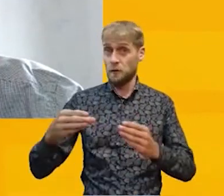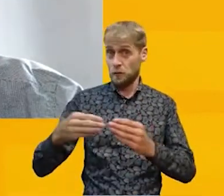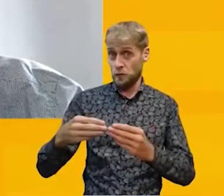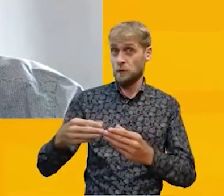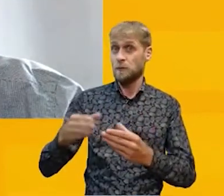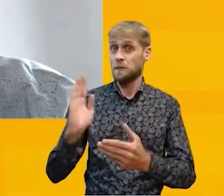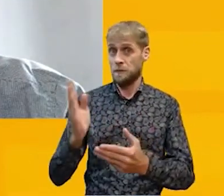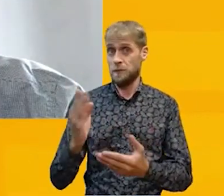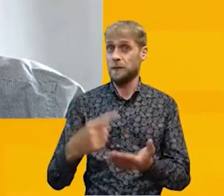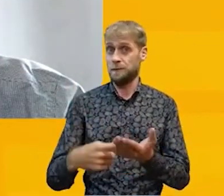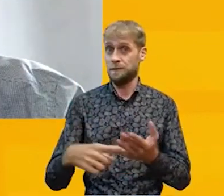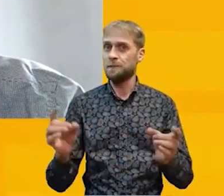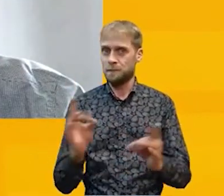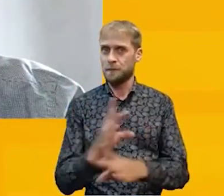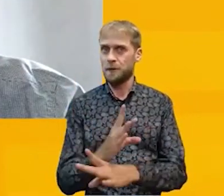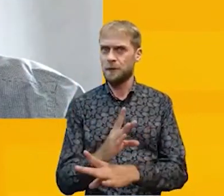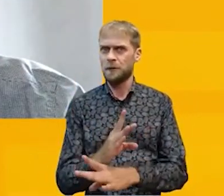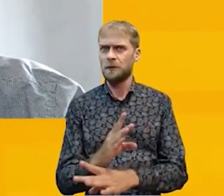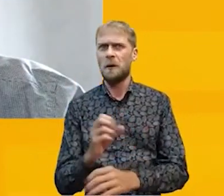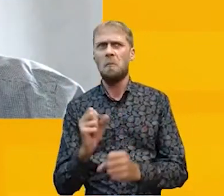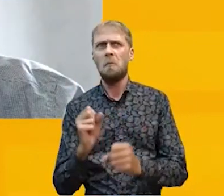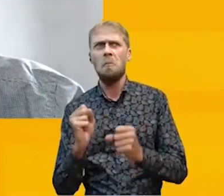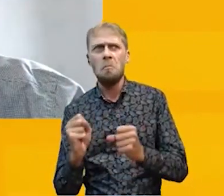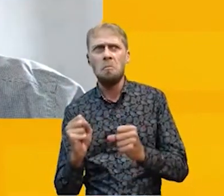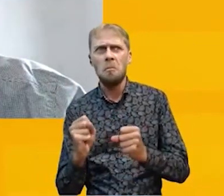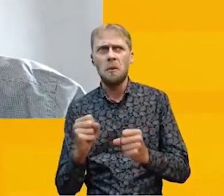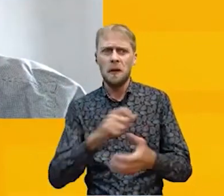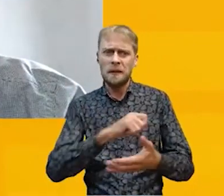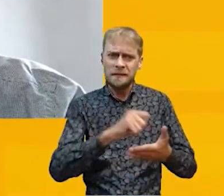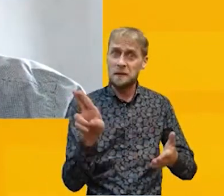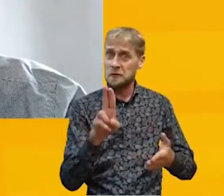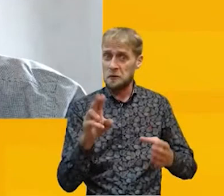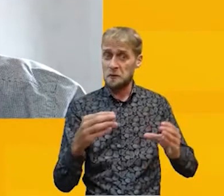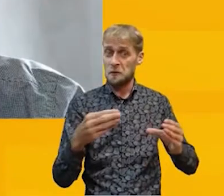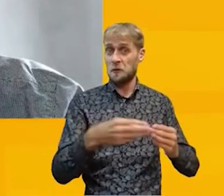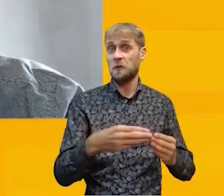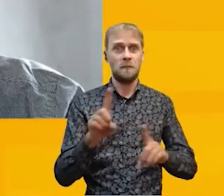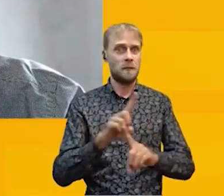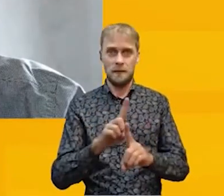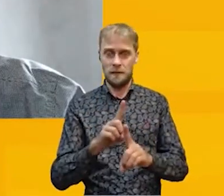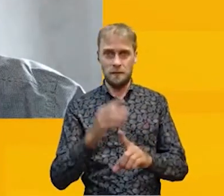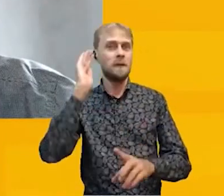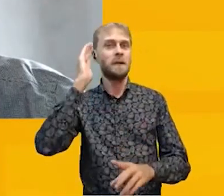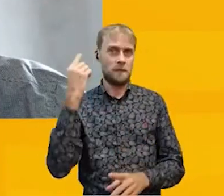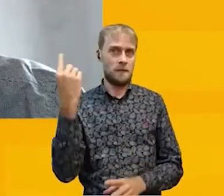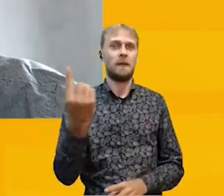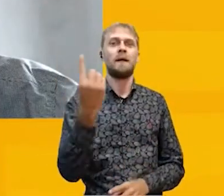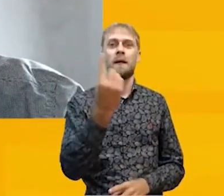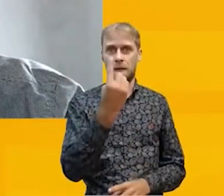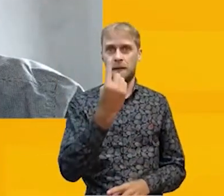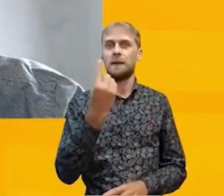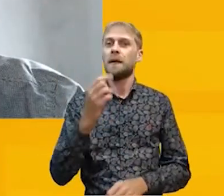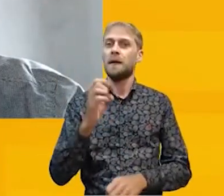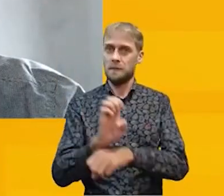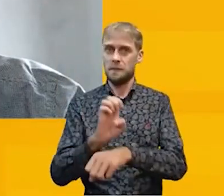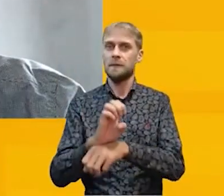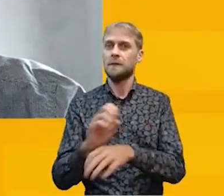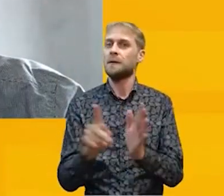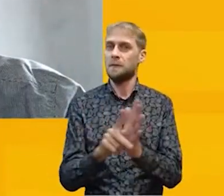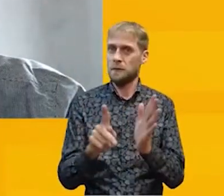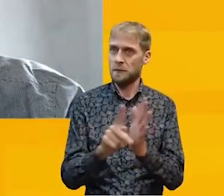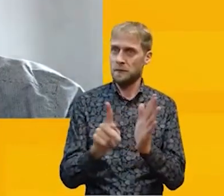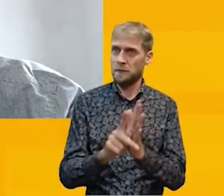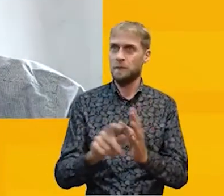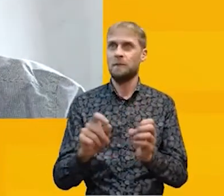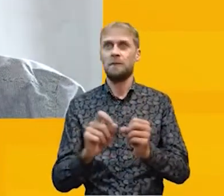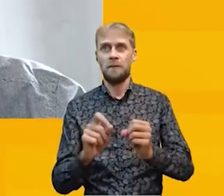acordado, às vezes eu já poderia assinar pelo grupo, mas eu entendo que isso é preciso ser feito estado por estado, para que